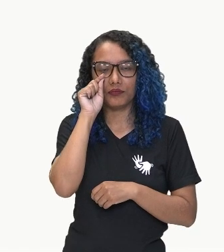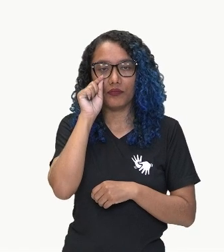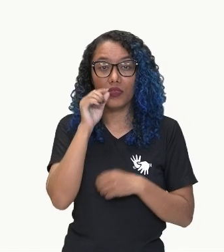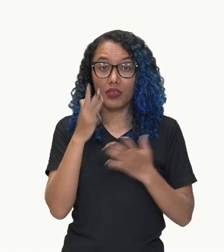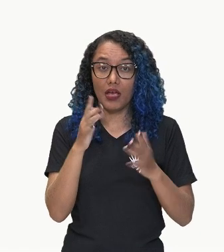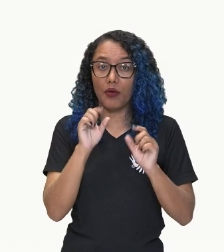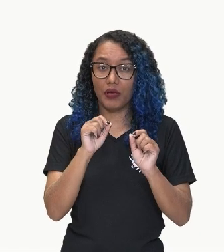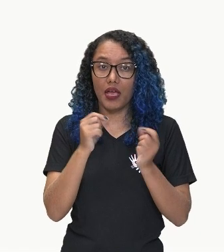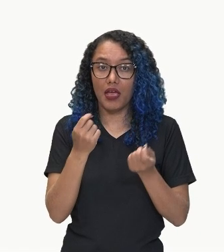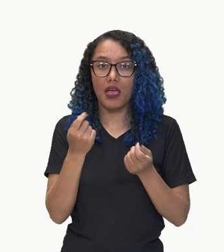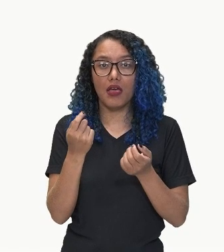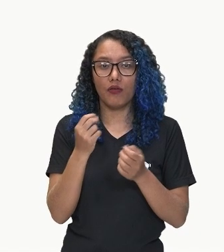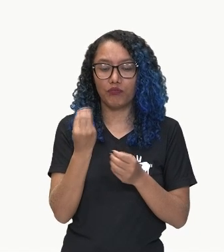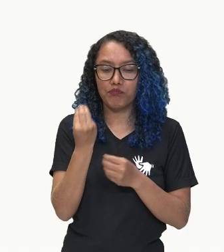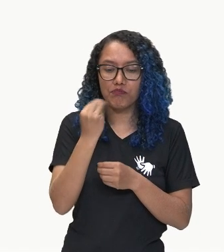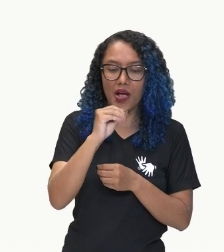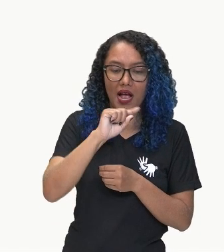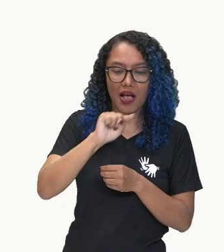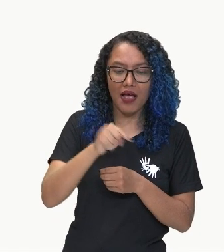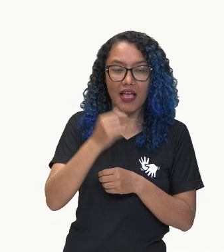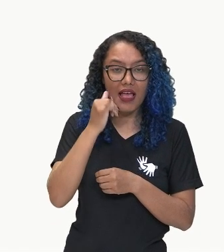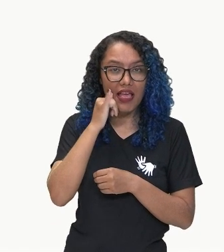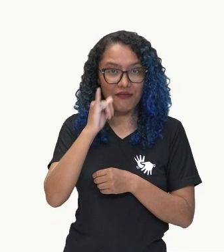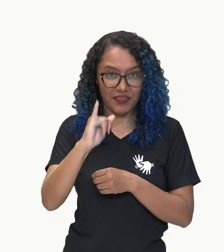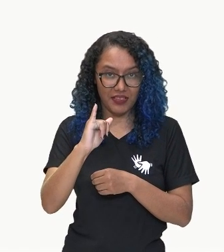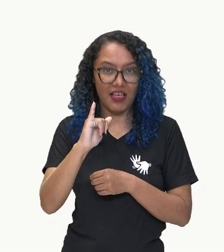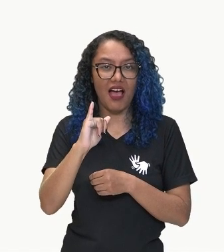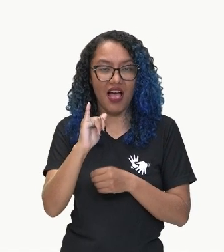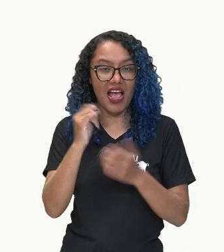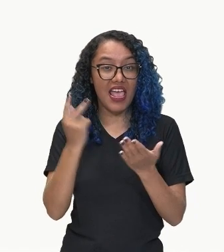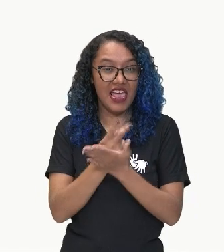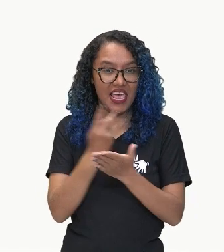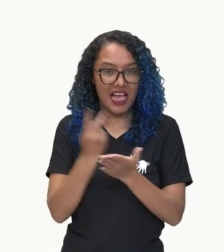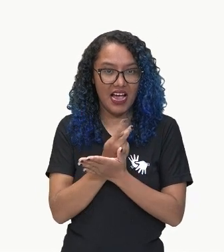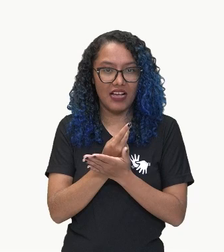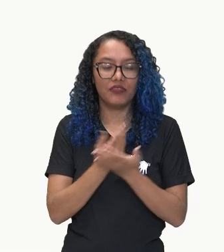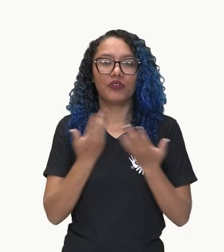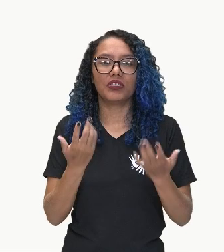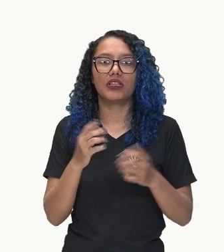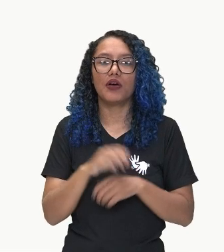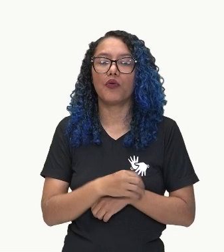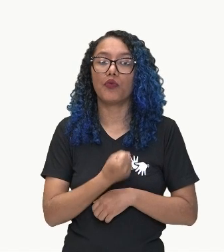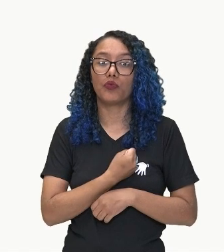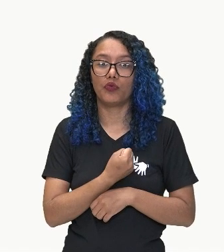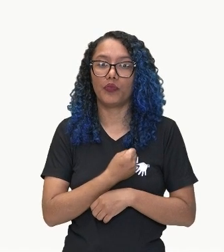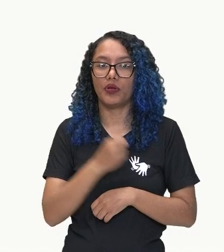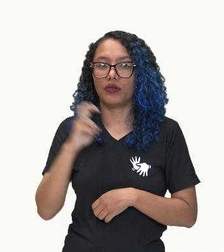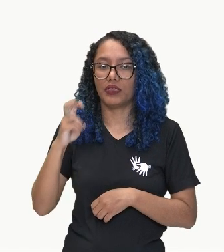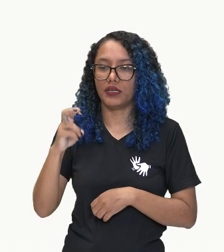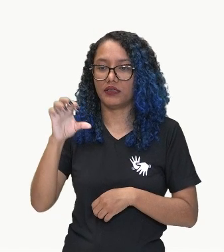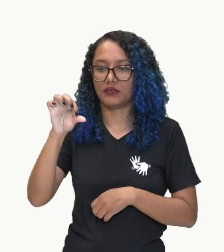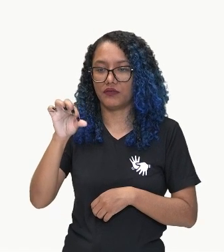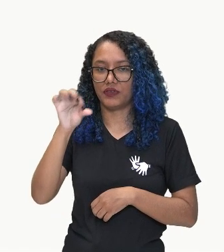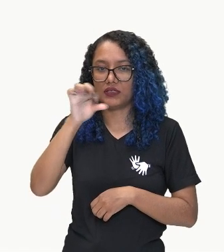lugar errado, pegue aqui o número que você repetiu, 596, e conte,